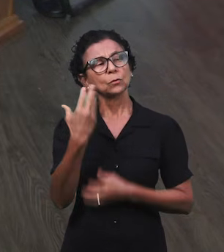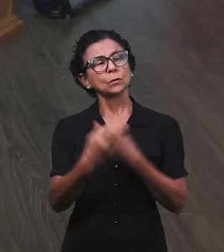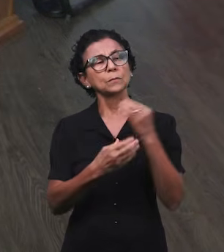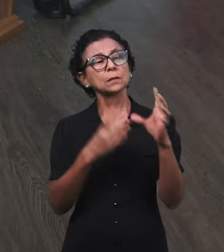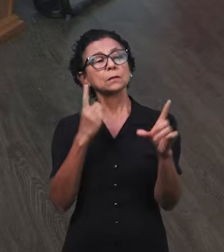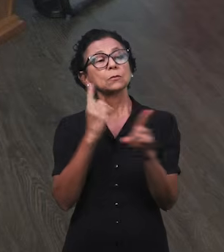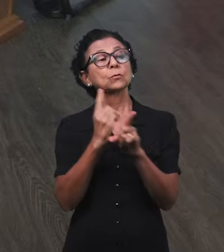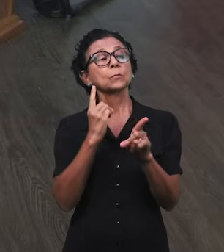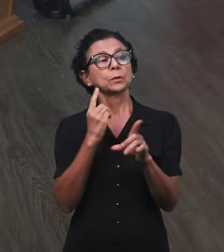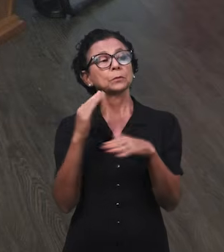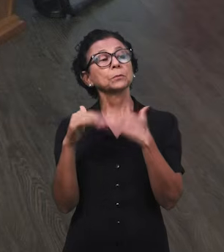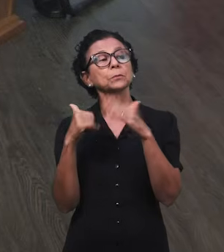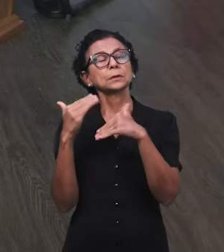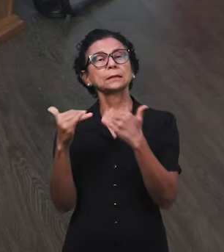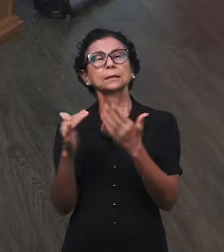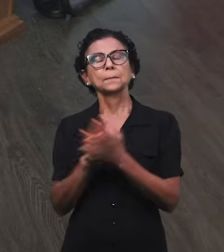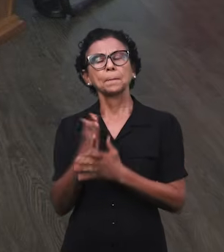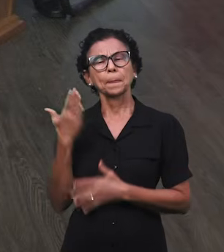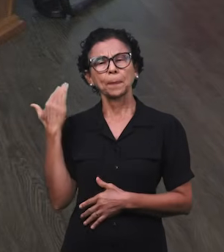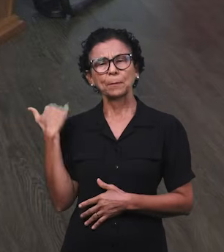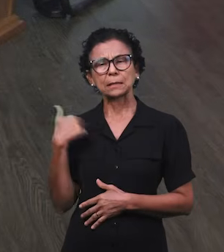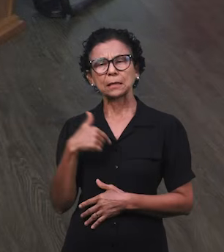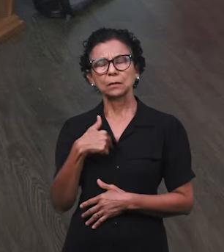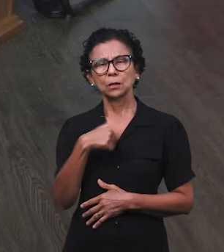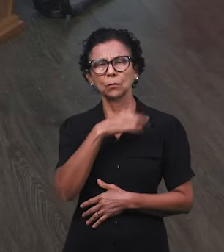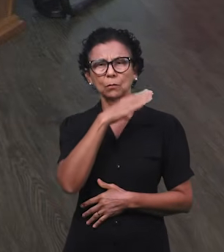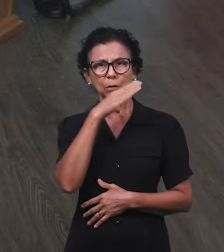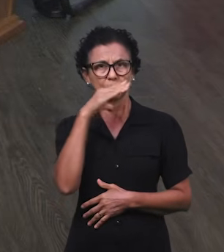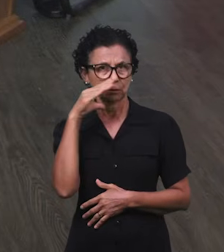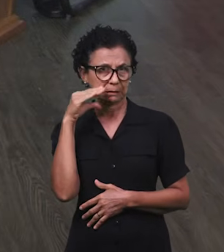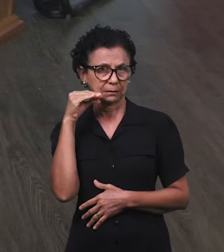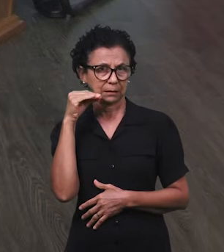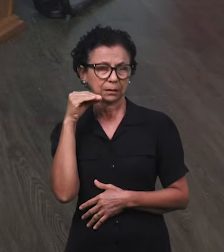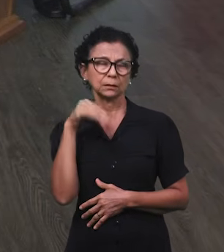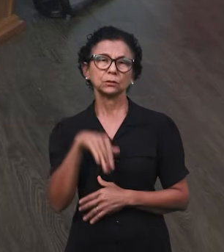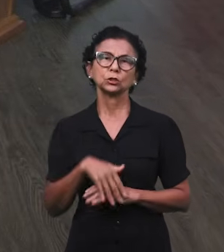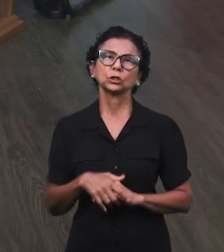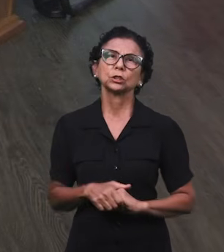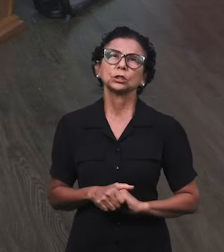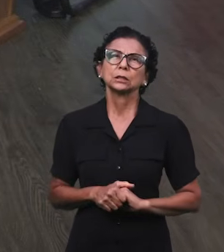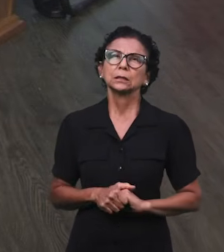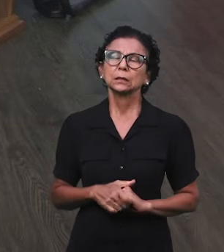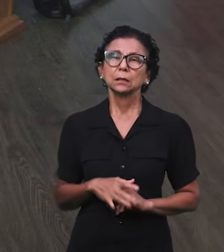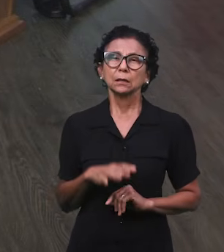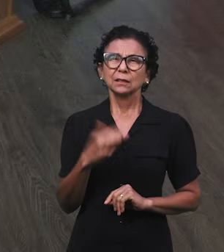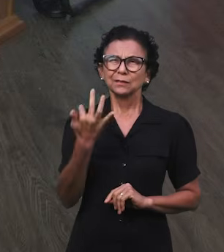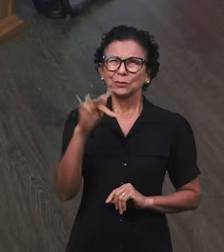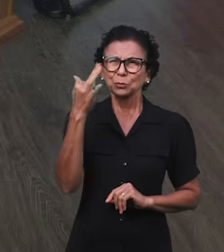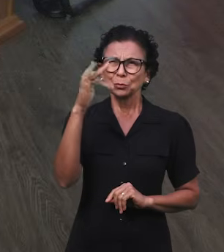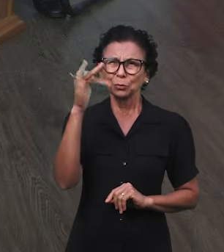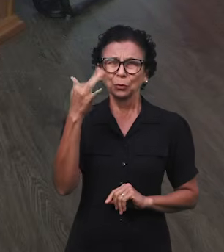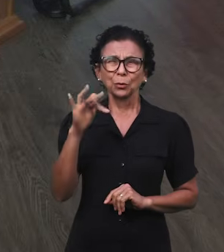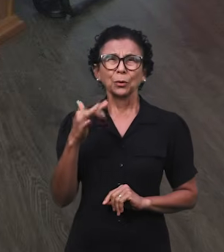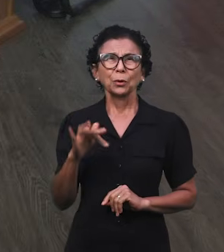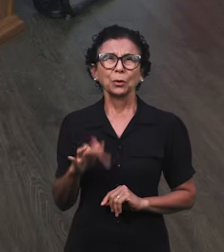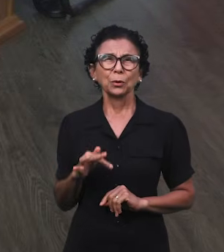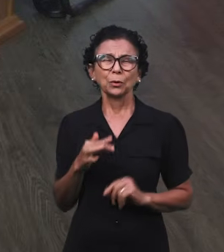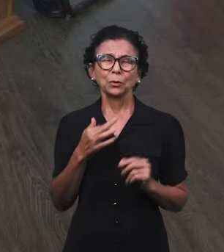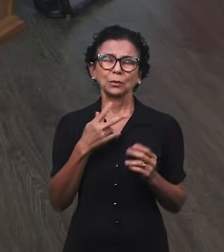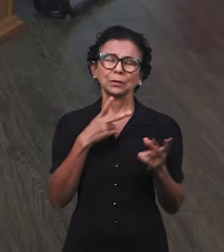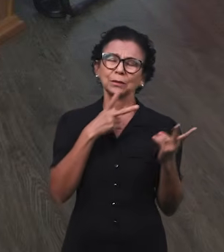daí? Eu, na adolescência, eu tinha dores enquanto